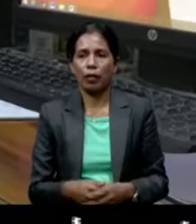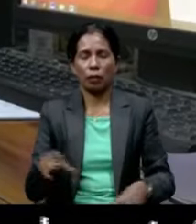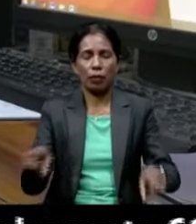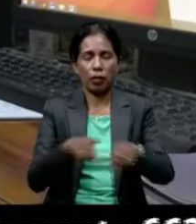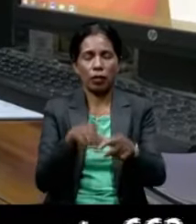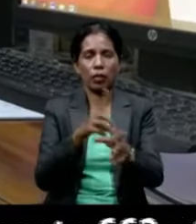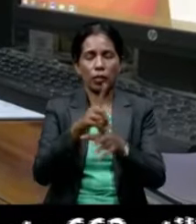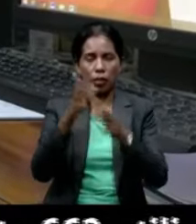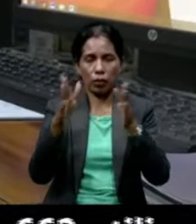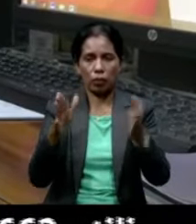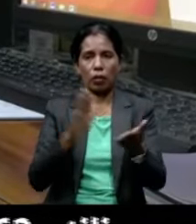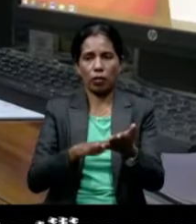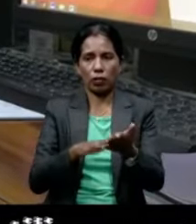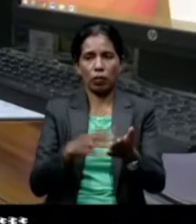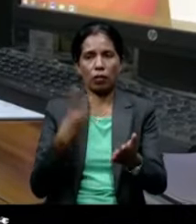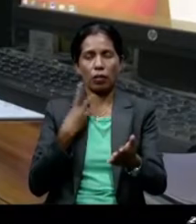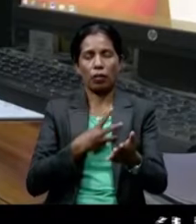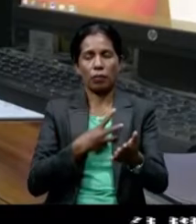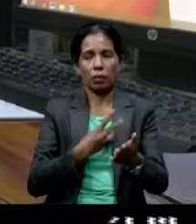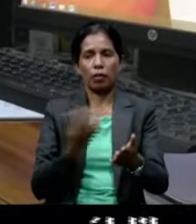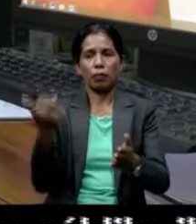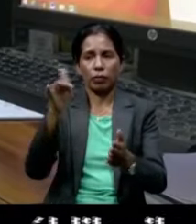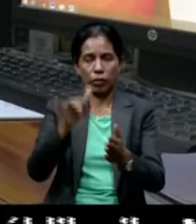sekola ami basir nebe